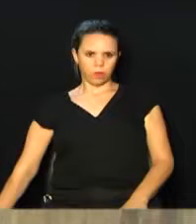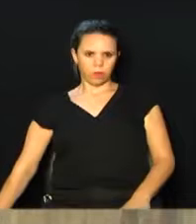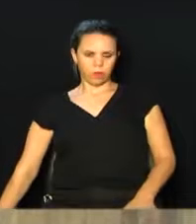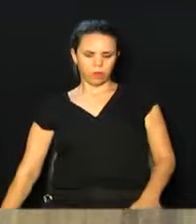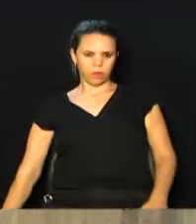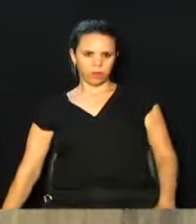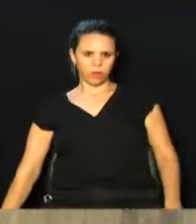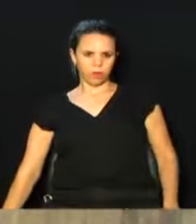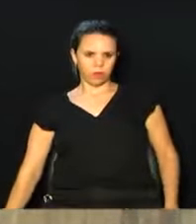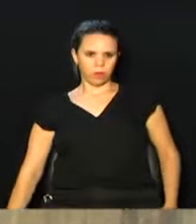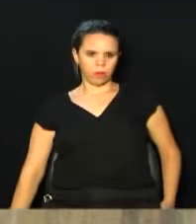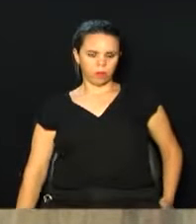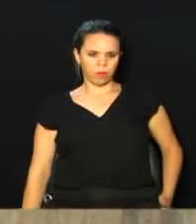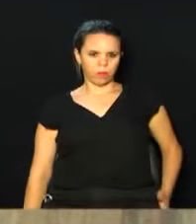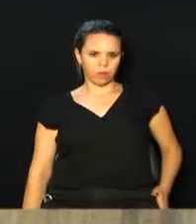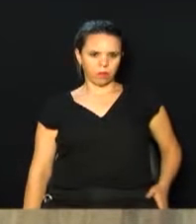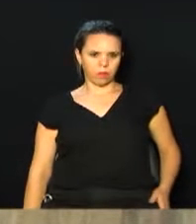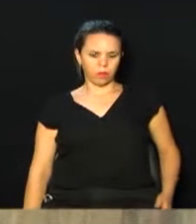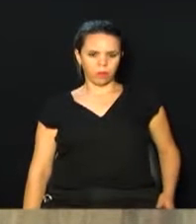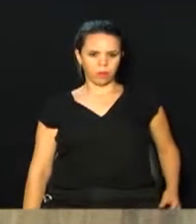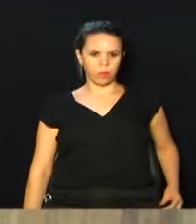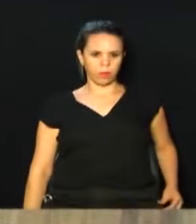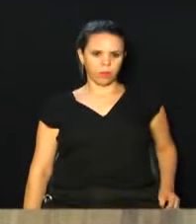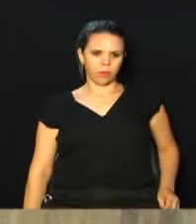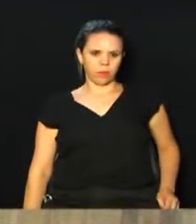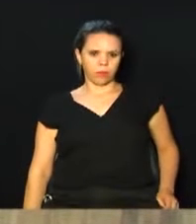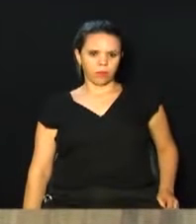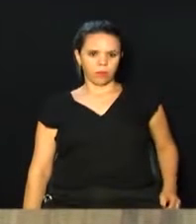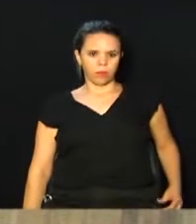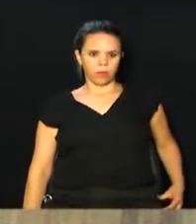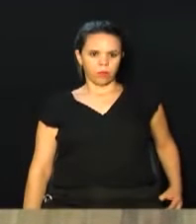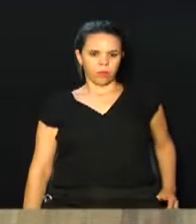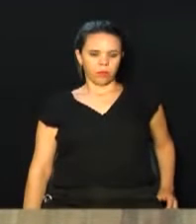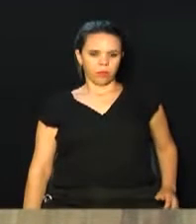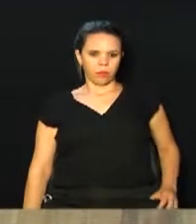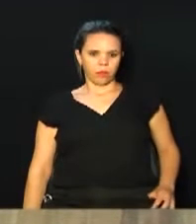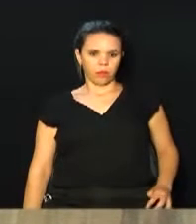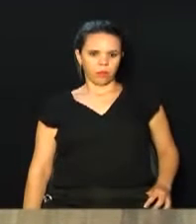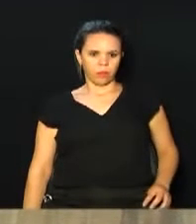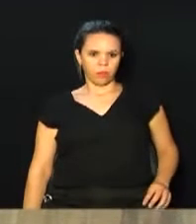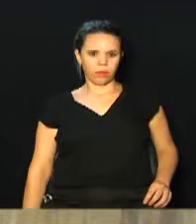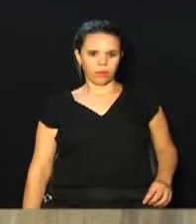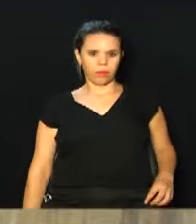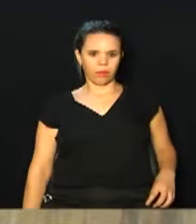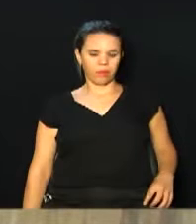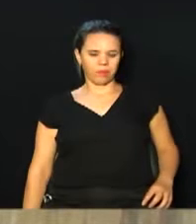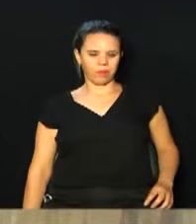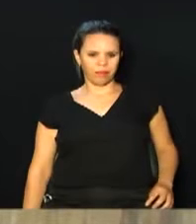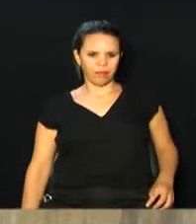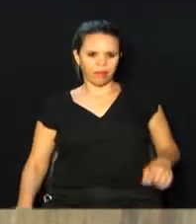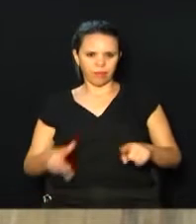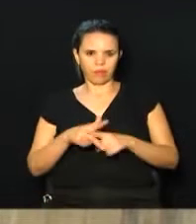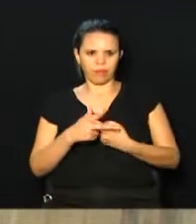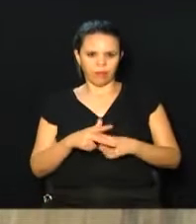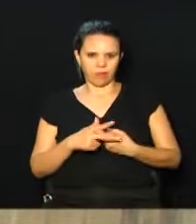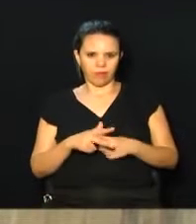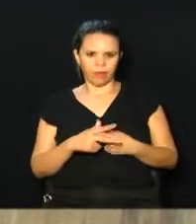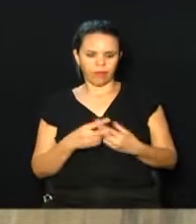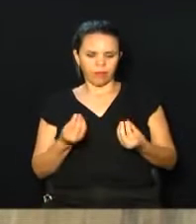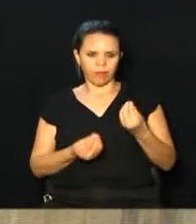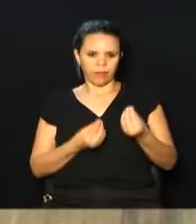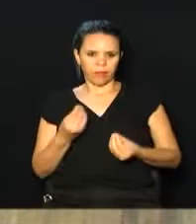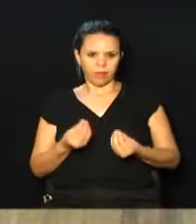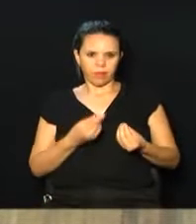Pediu a produção colocar o secretário Paulela na tela para a gente falar um pouquinho de manutenção da cidade. Secretário, eu